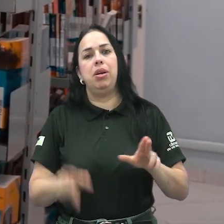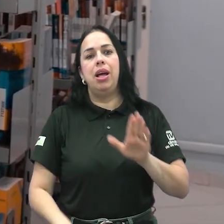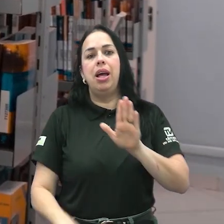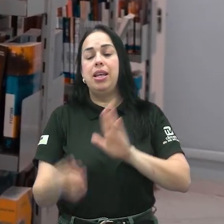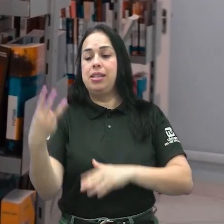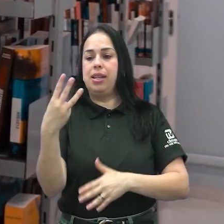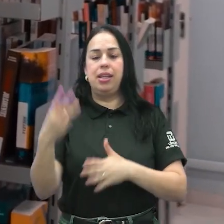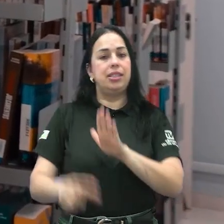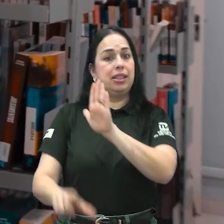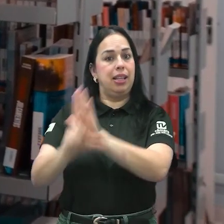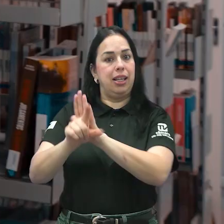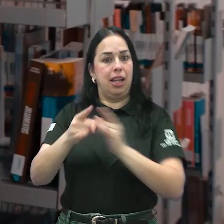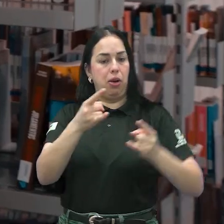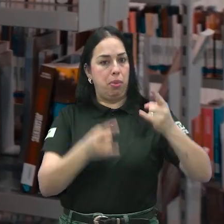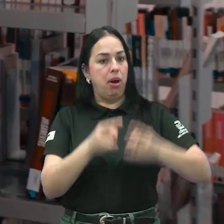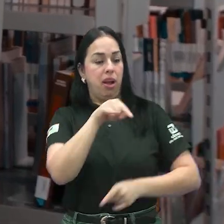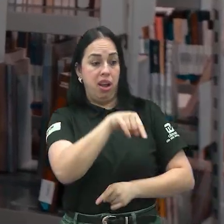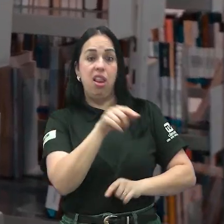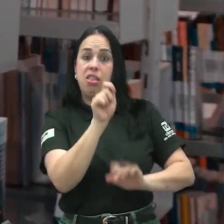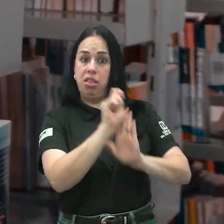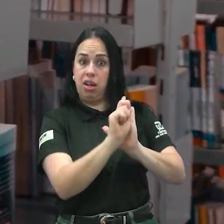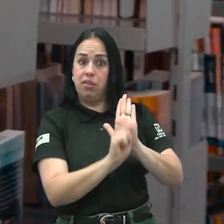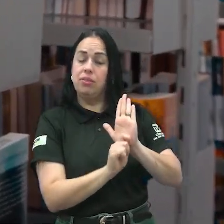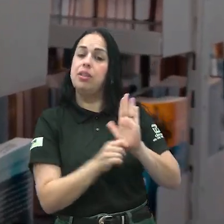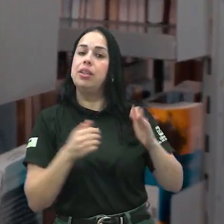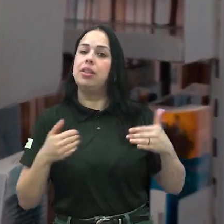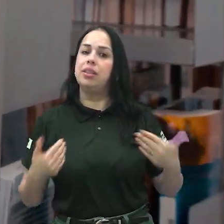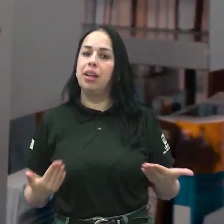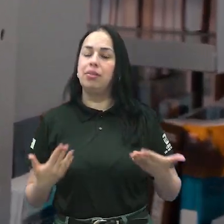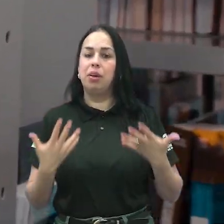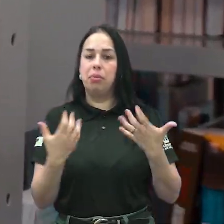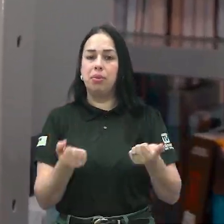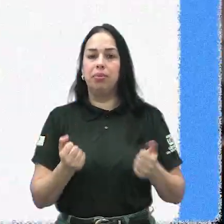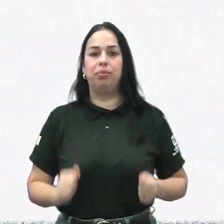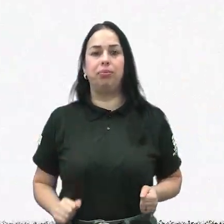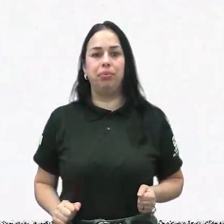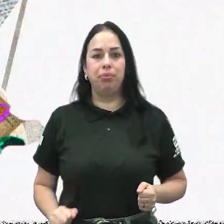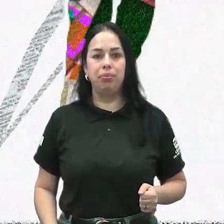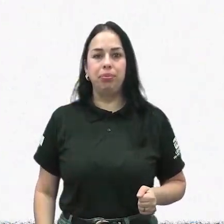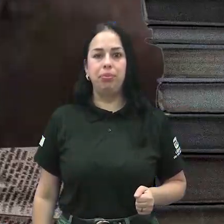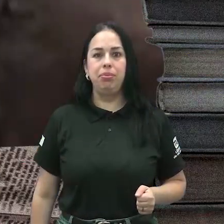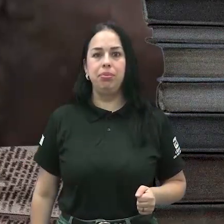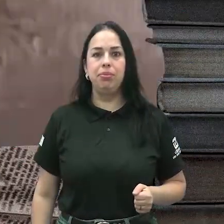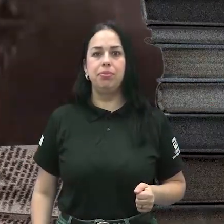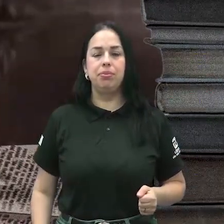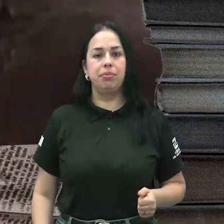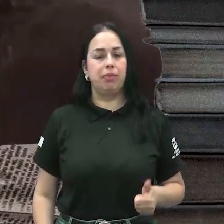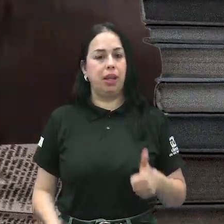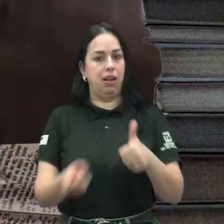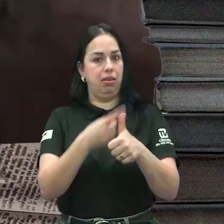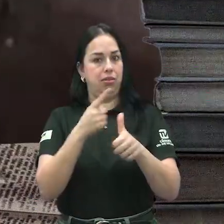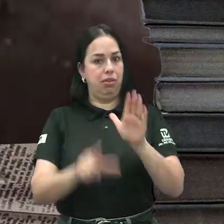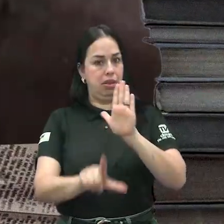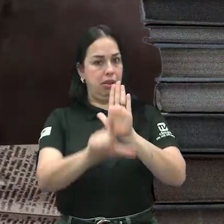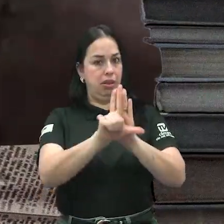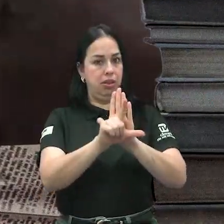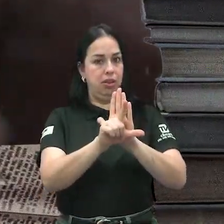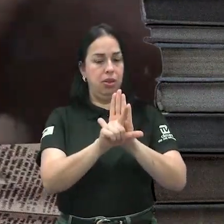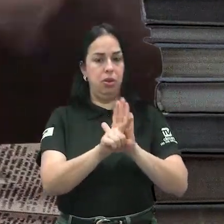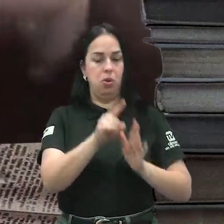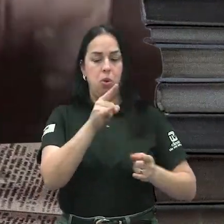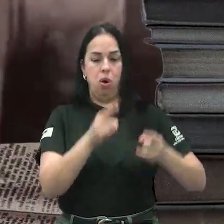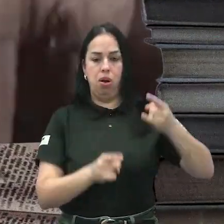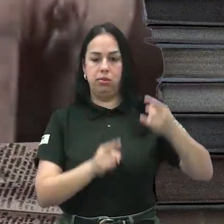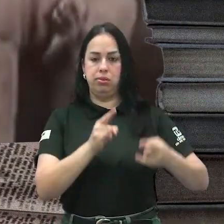robótica, escritas pelo próprio autor. Então, vamos a elas. Lei número 1. Um